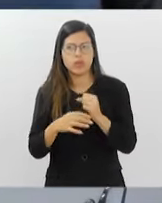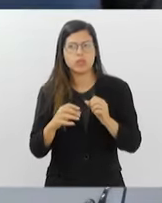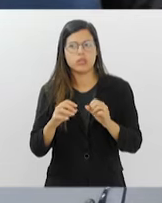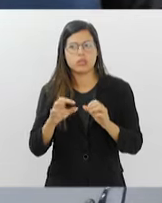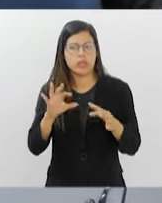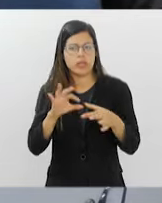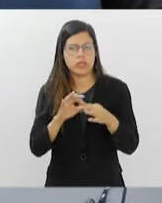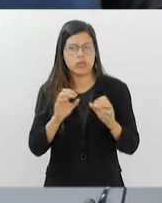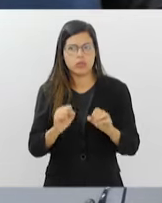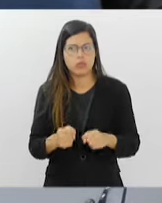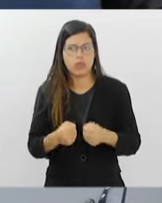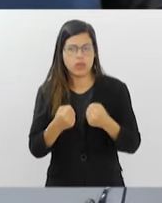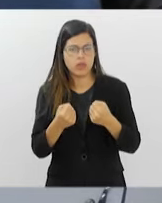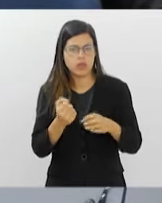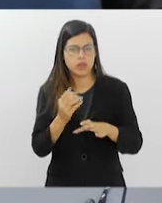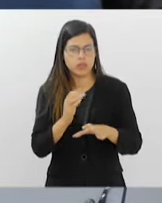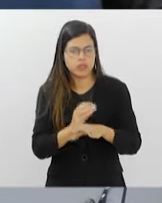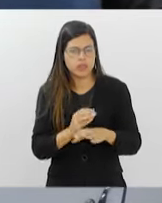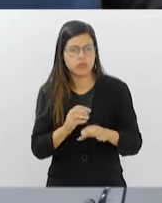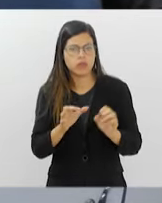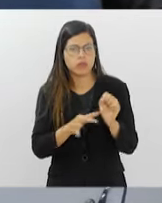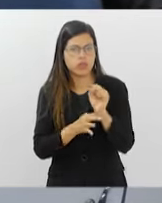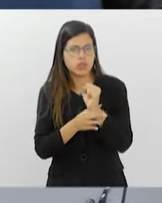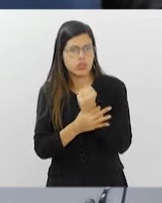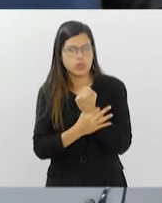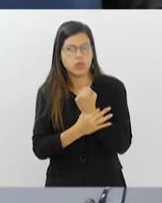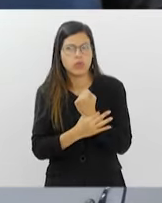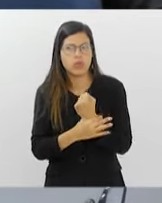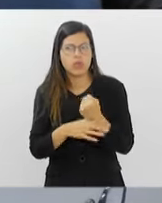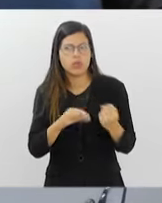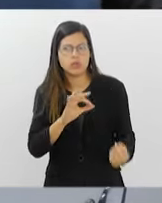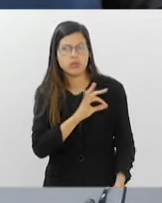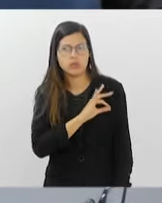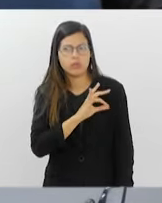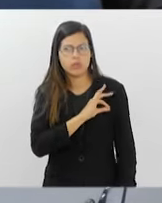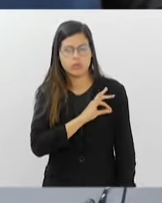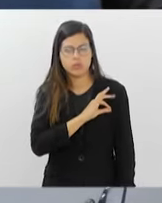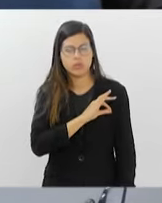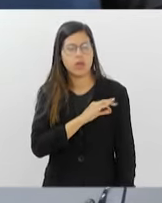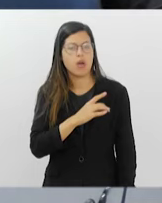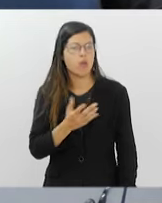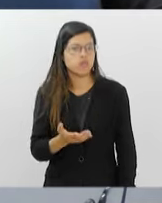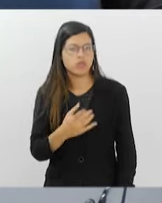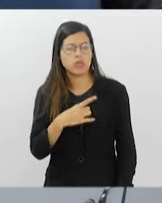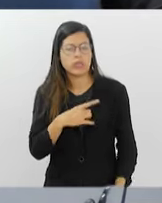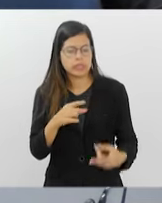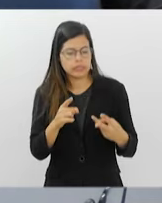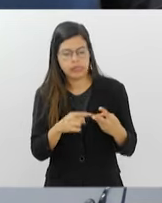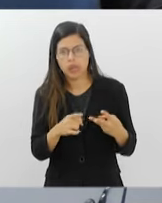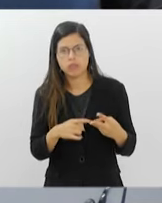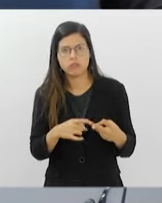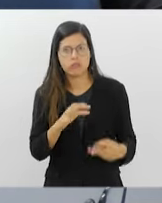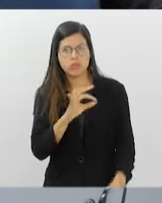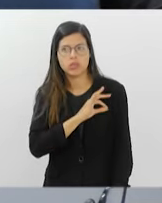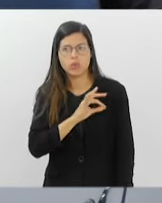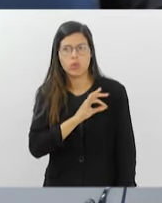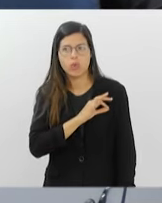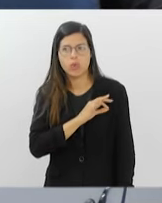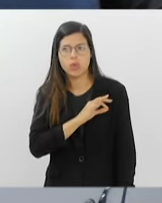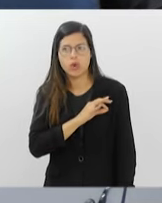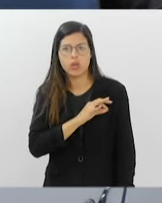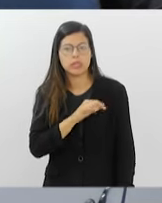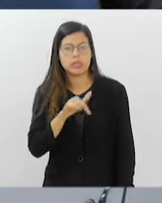Civil a gente tem a segurança quando se trata do policial e a gente tem a segurança da relação de